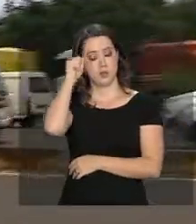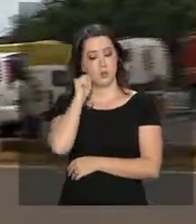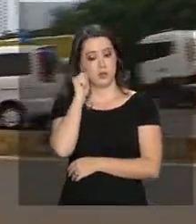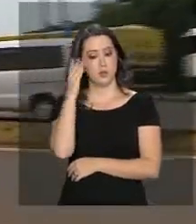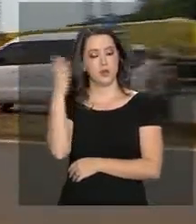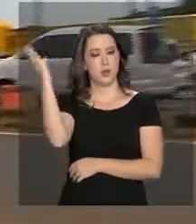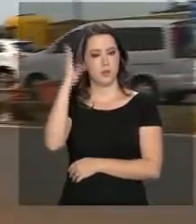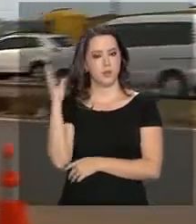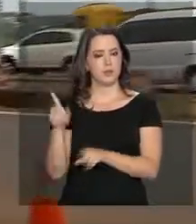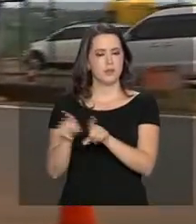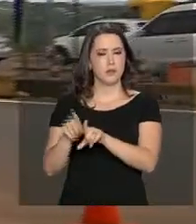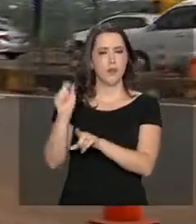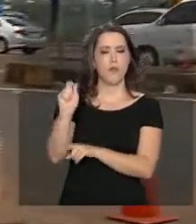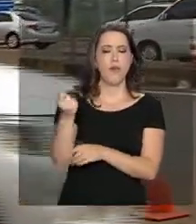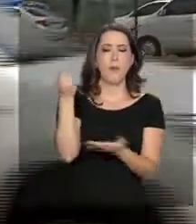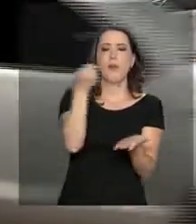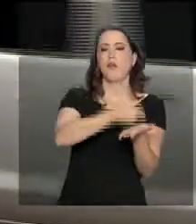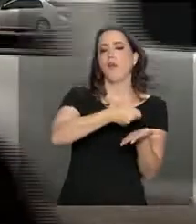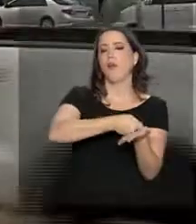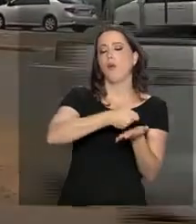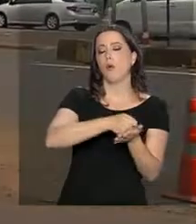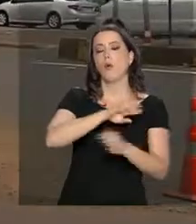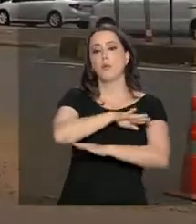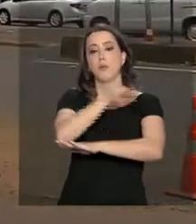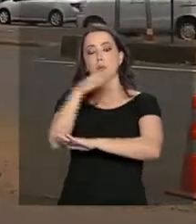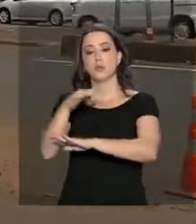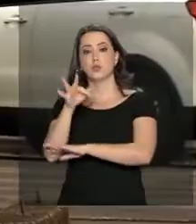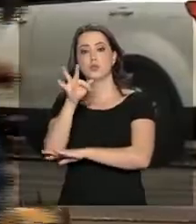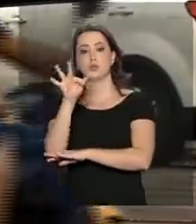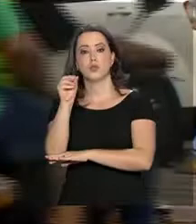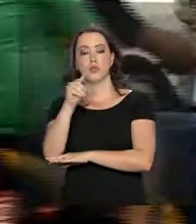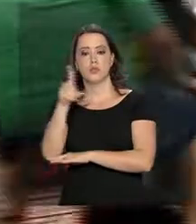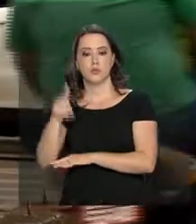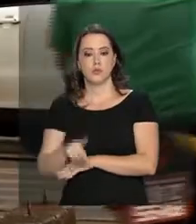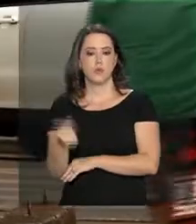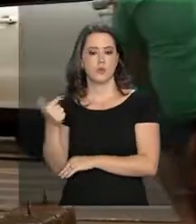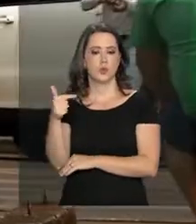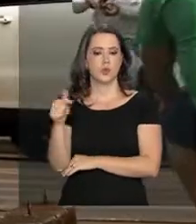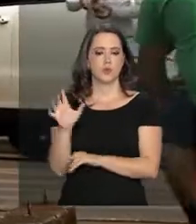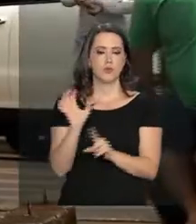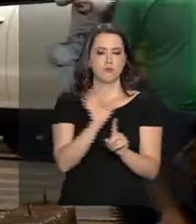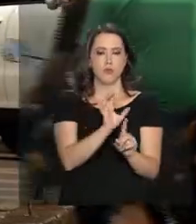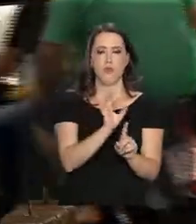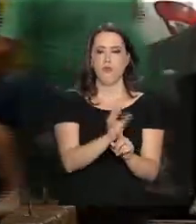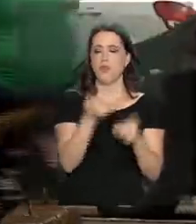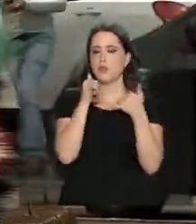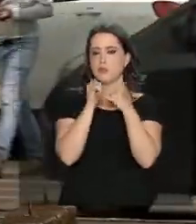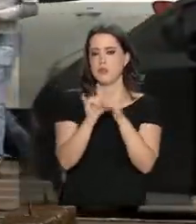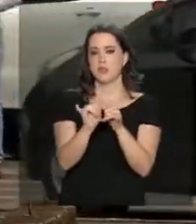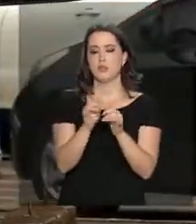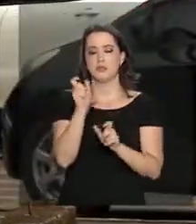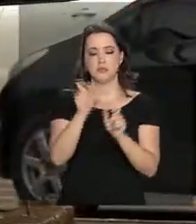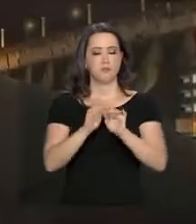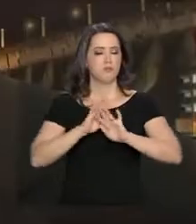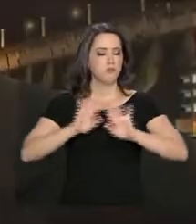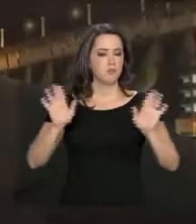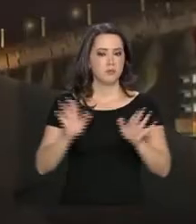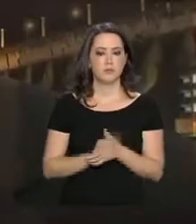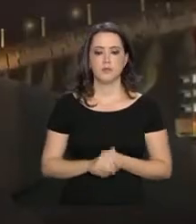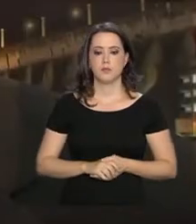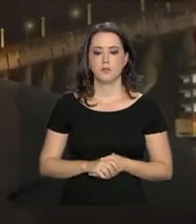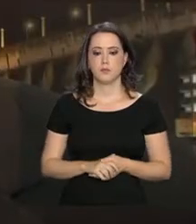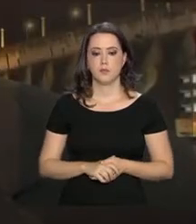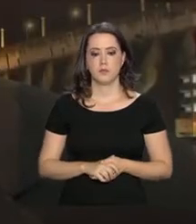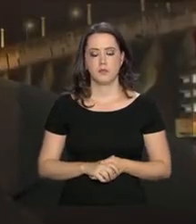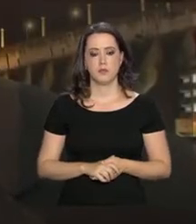a parte brasileira vai custear a ponte de Foz do Iguaçu. Não haverá impacto na conta de energia do consumidor. Isso vai